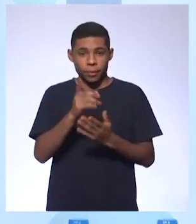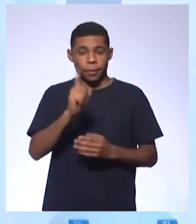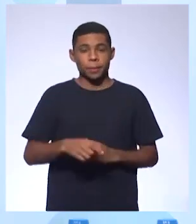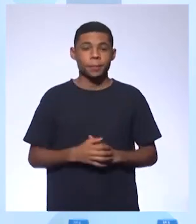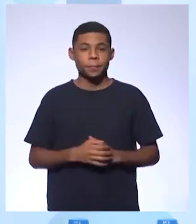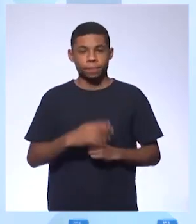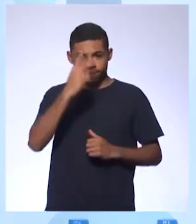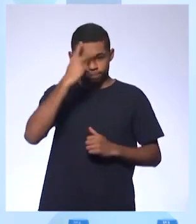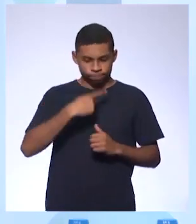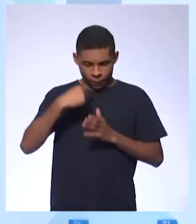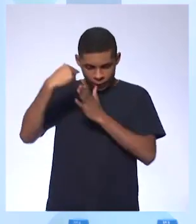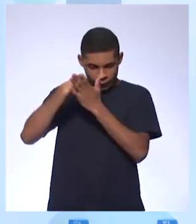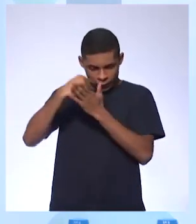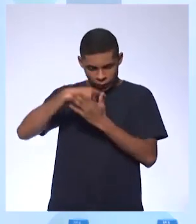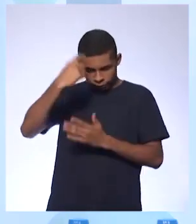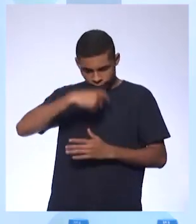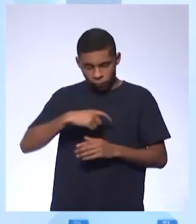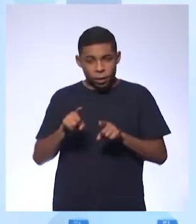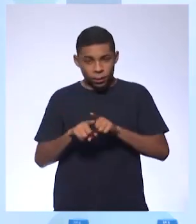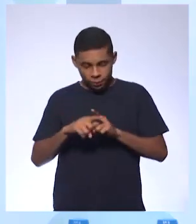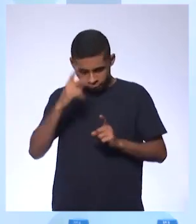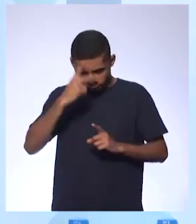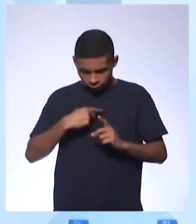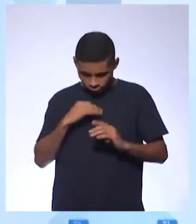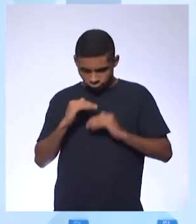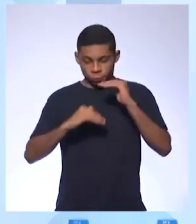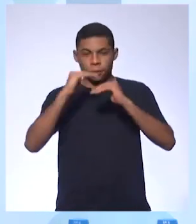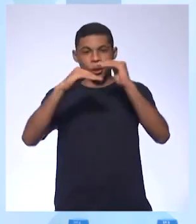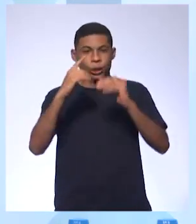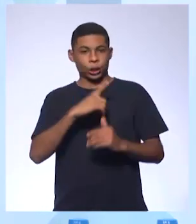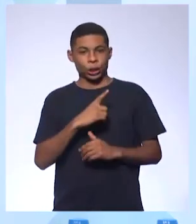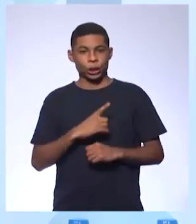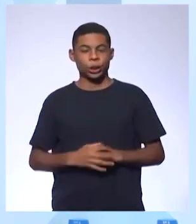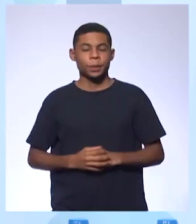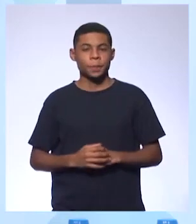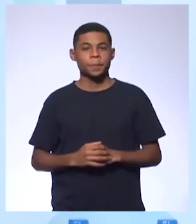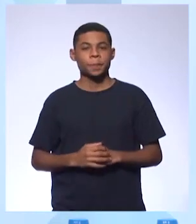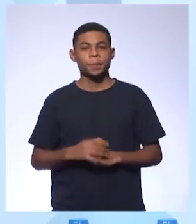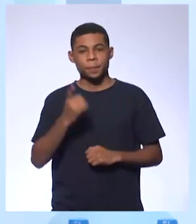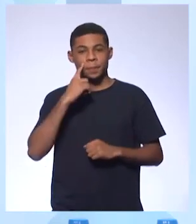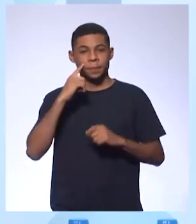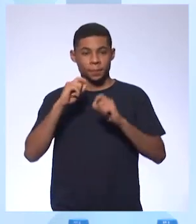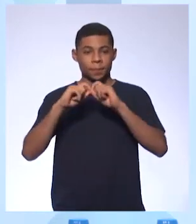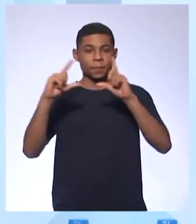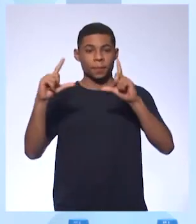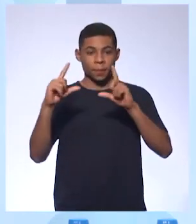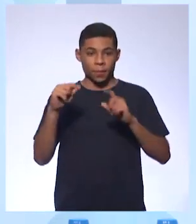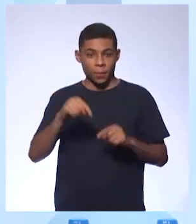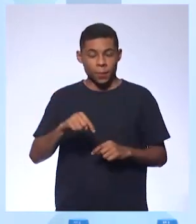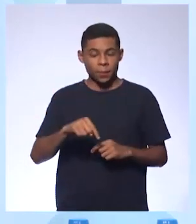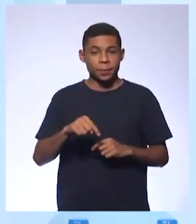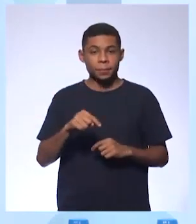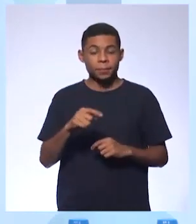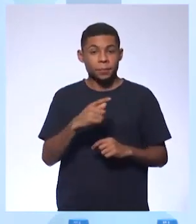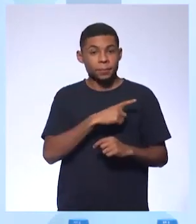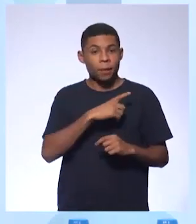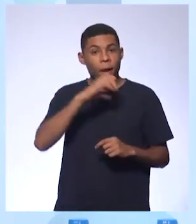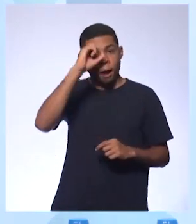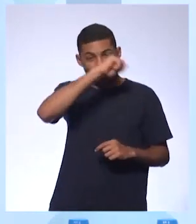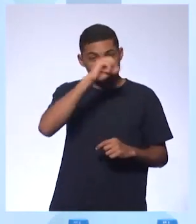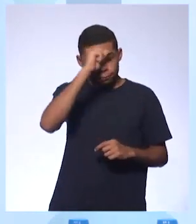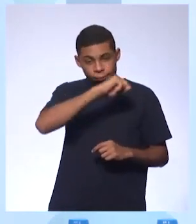é autoavaliação e desenvolvimento pessoal. Vejamos agora na tela quais são as